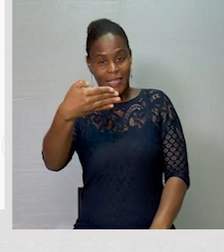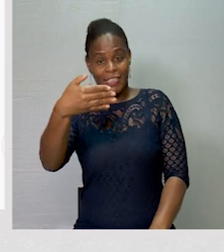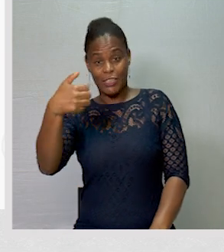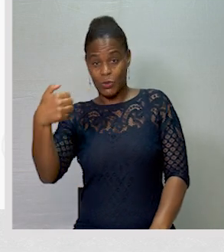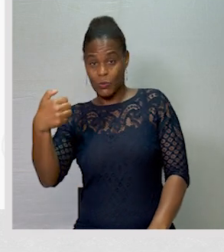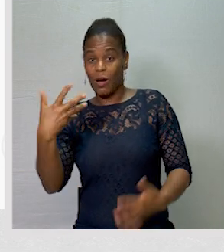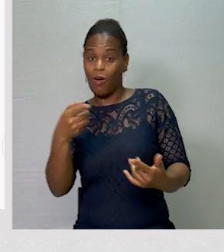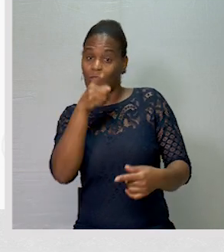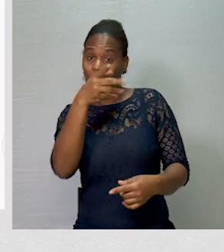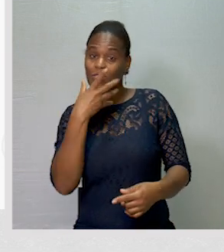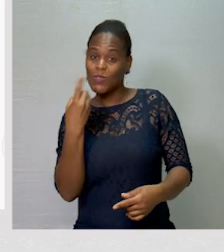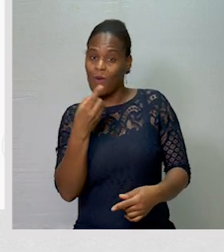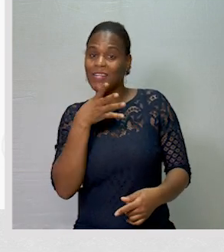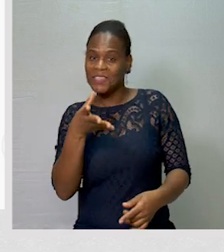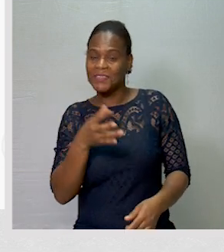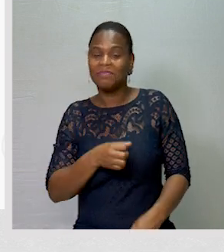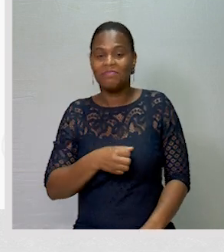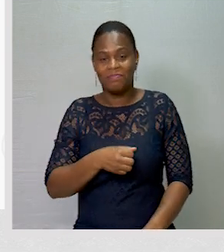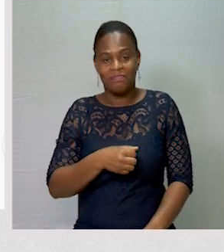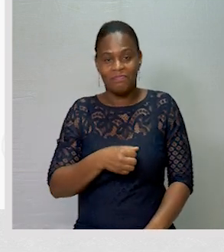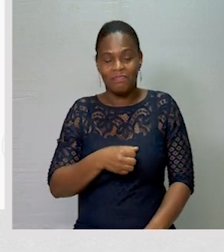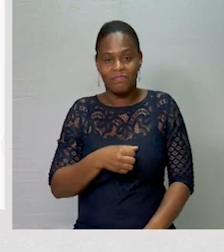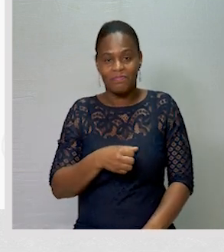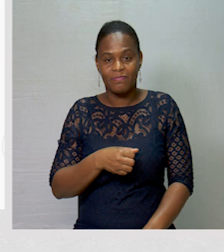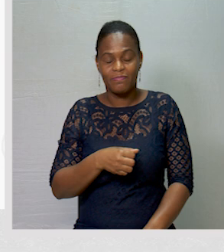375, agora vocês, sozinhos.